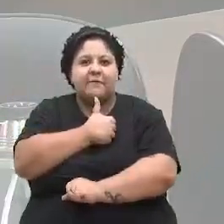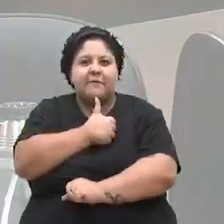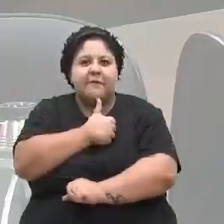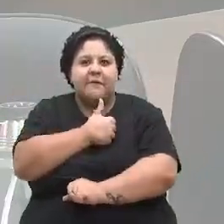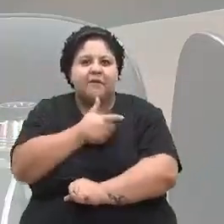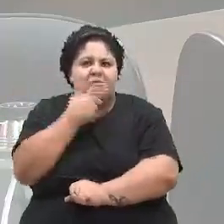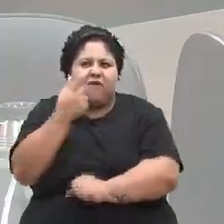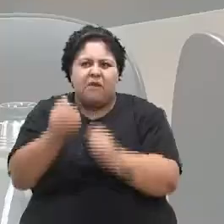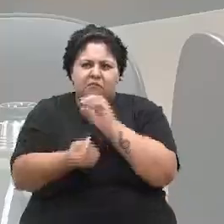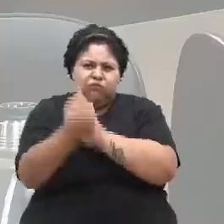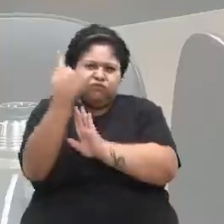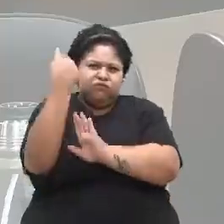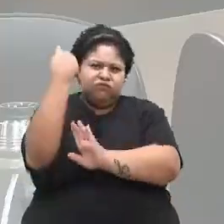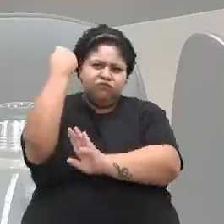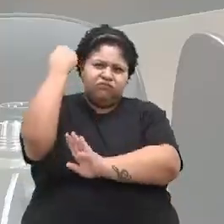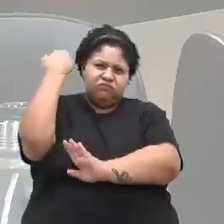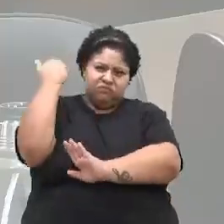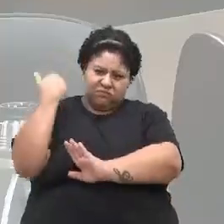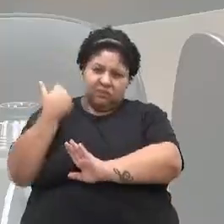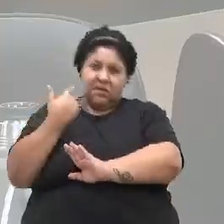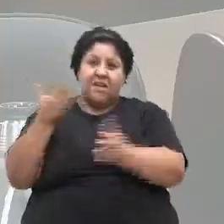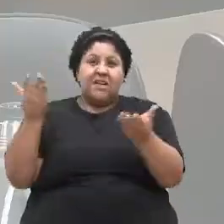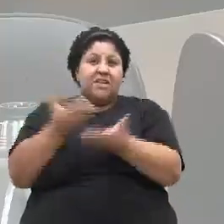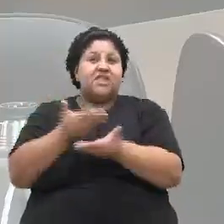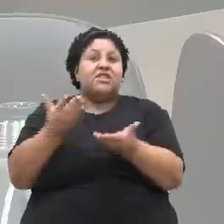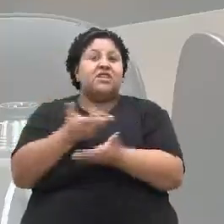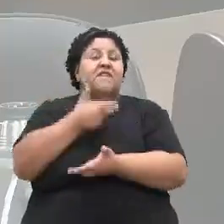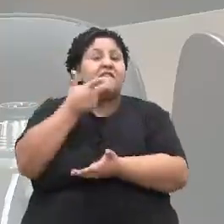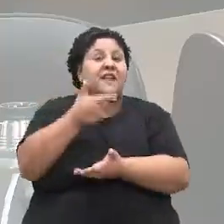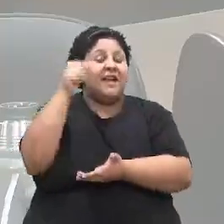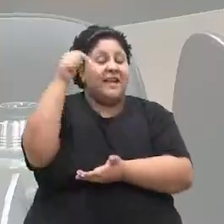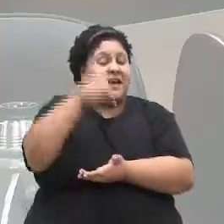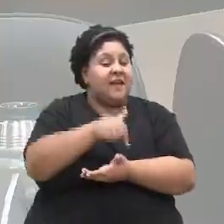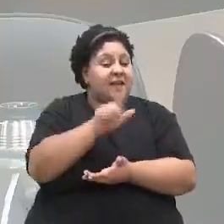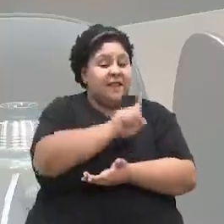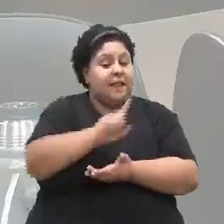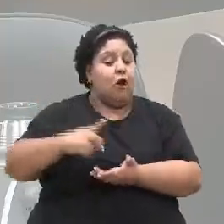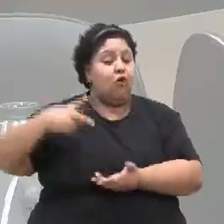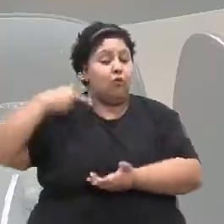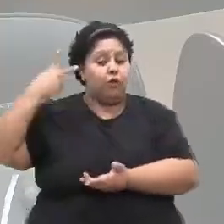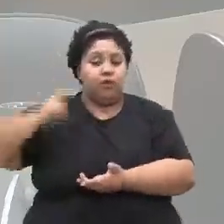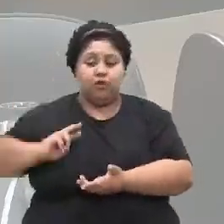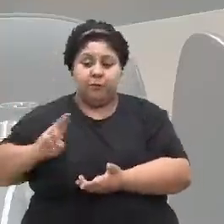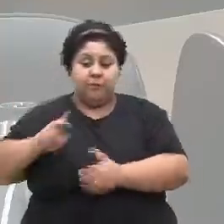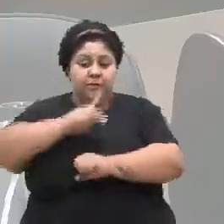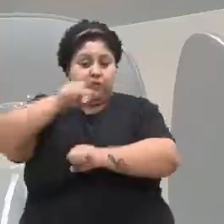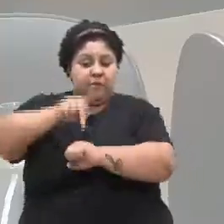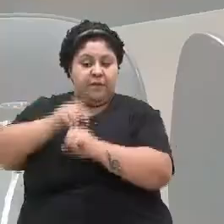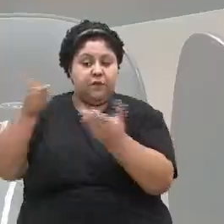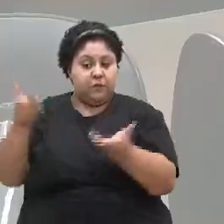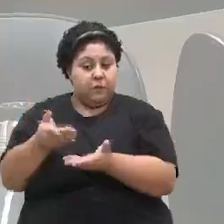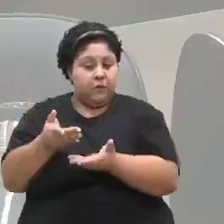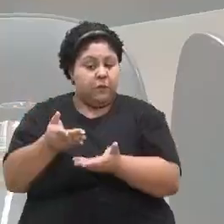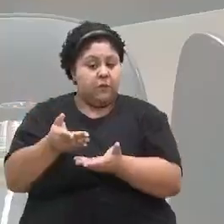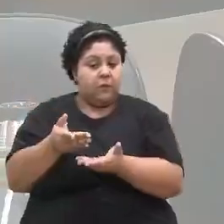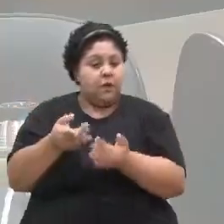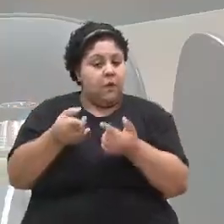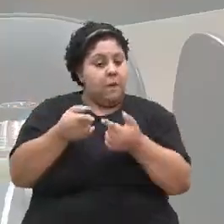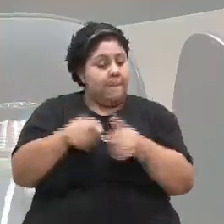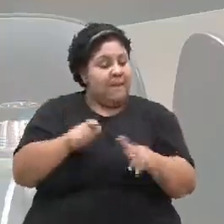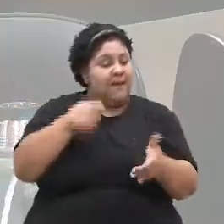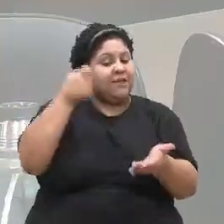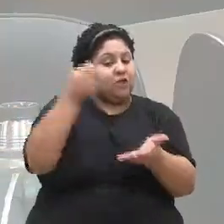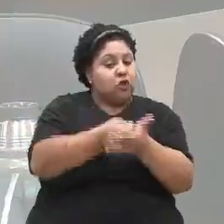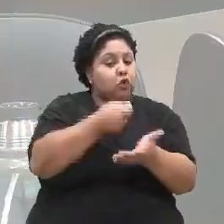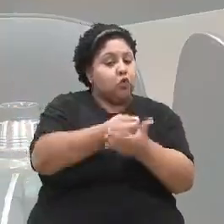Silvano. Eu já falei aqui várias vezes, não estou falando de política de quem representa o país hoje. É da luta, da